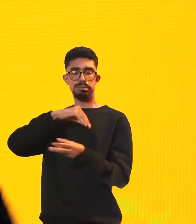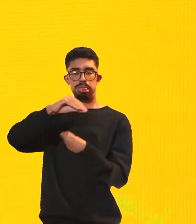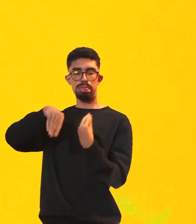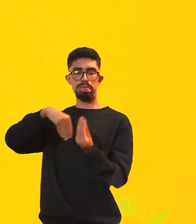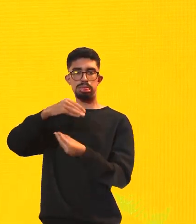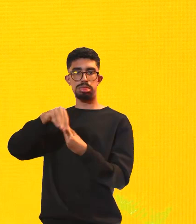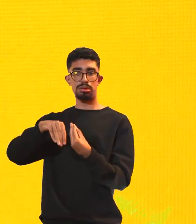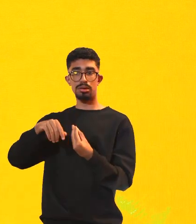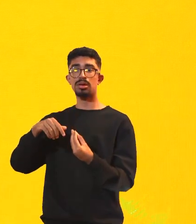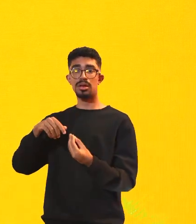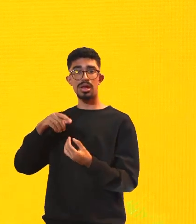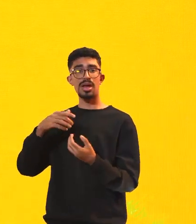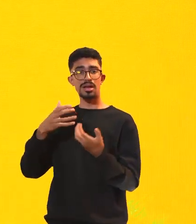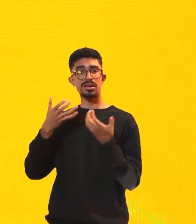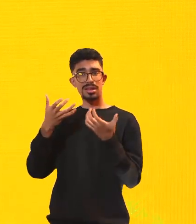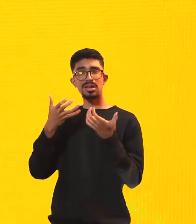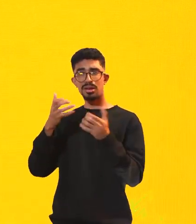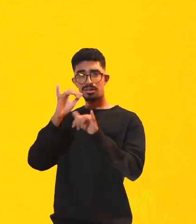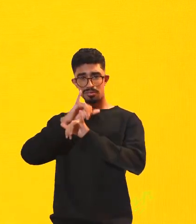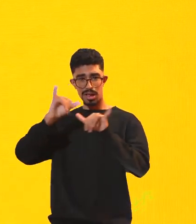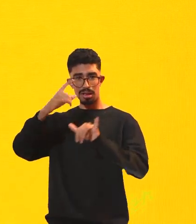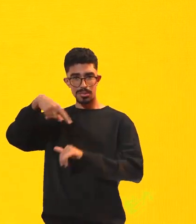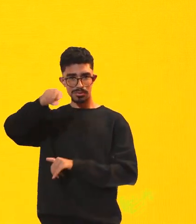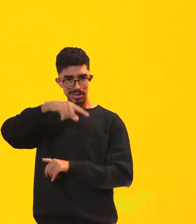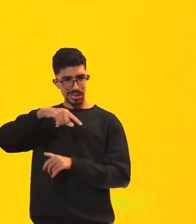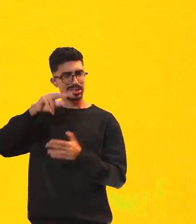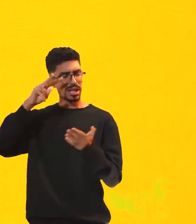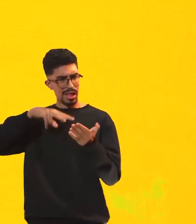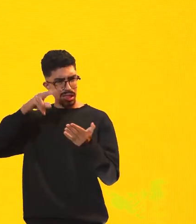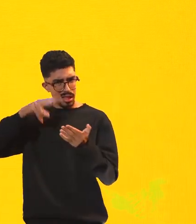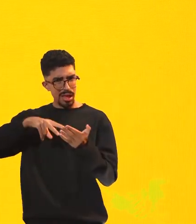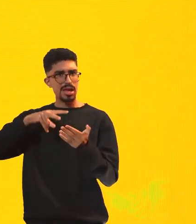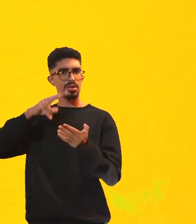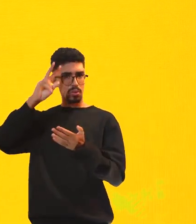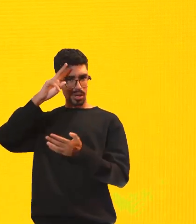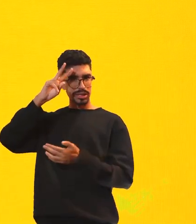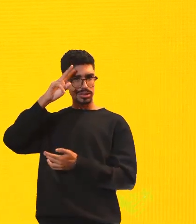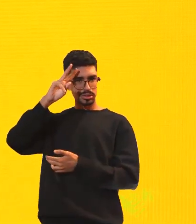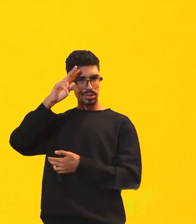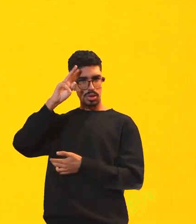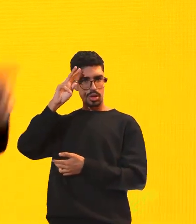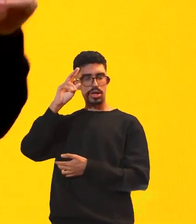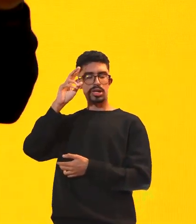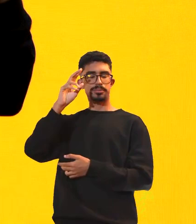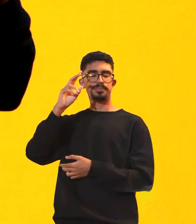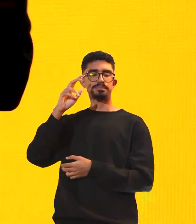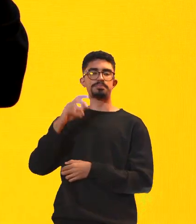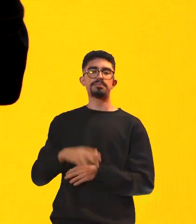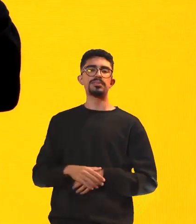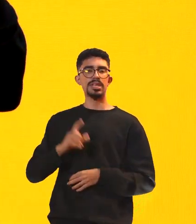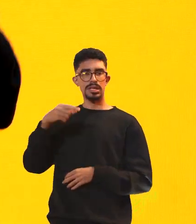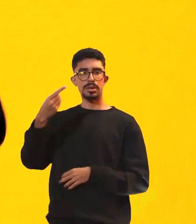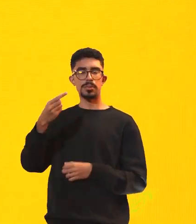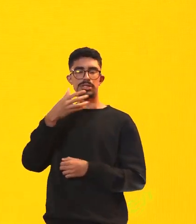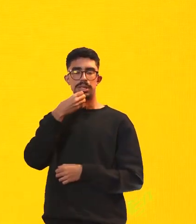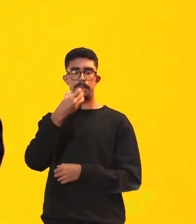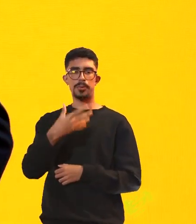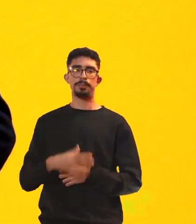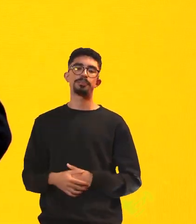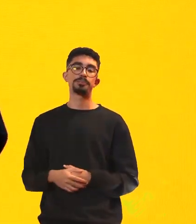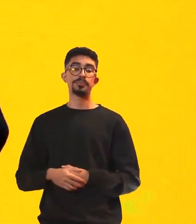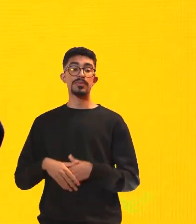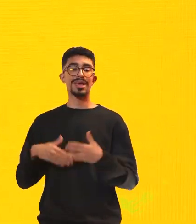incentivo a ler esse livro, esse texto ali, fica complicada a família dele. E Deus deixa claro que isso seria